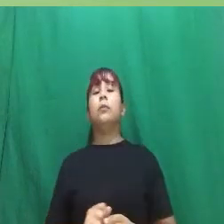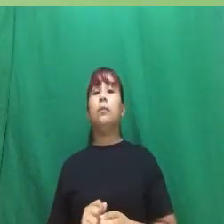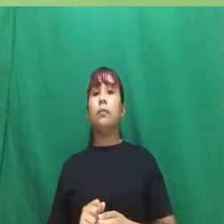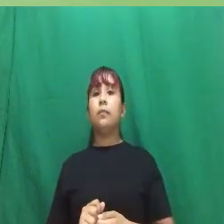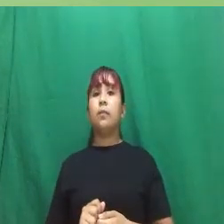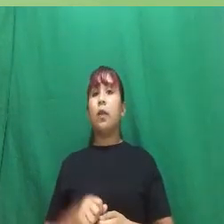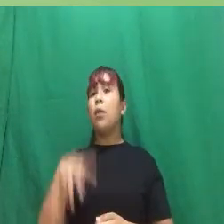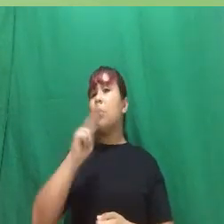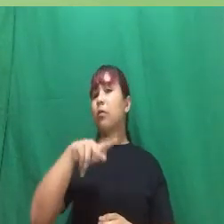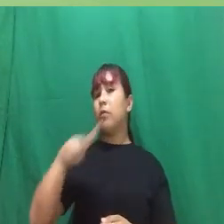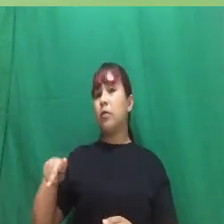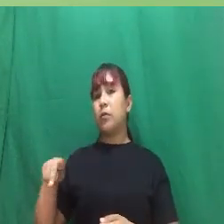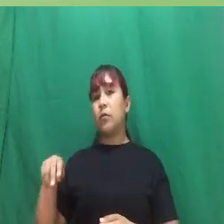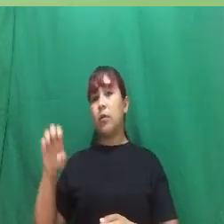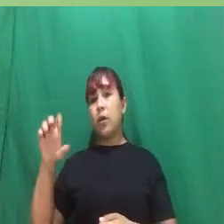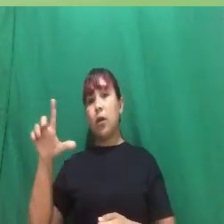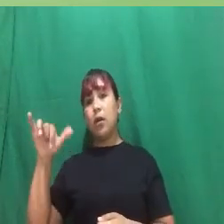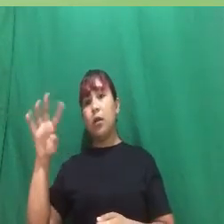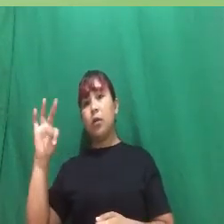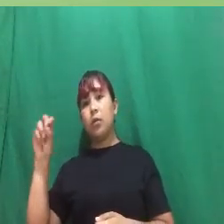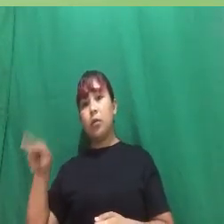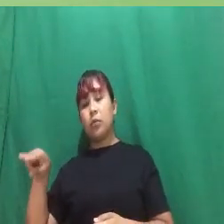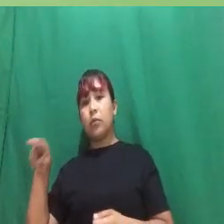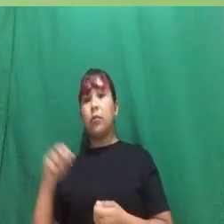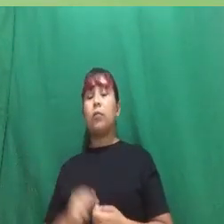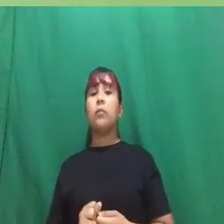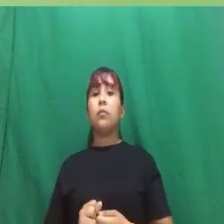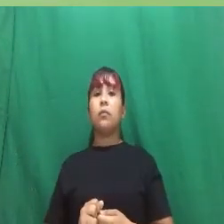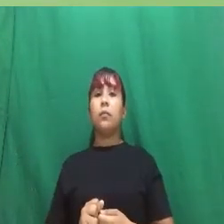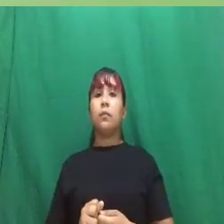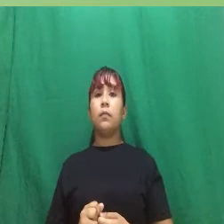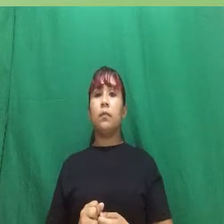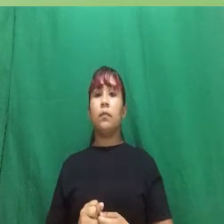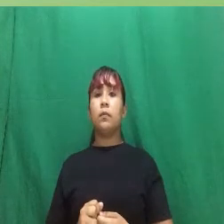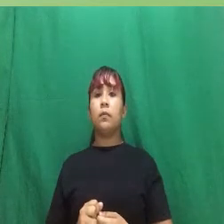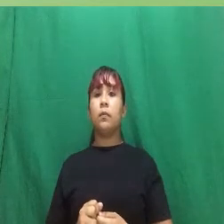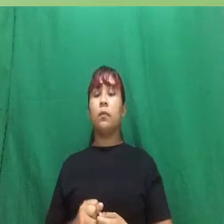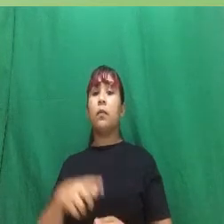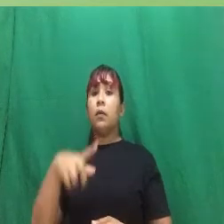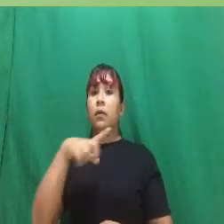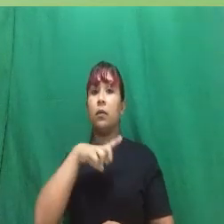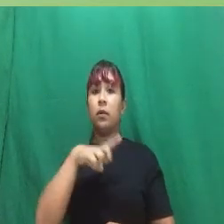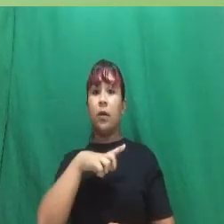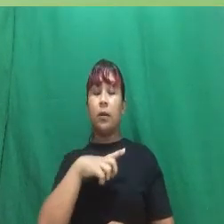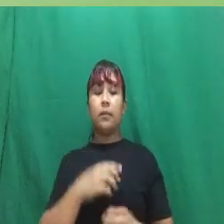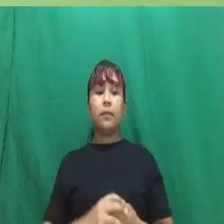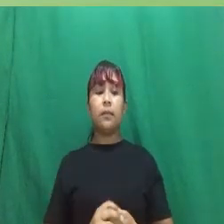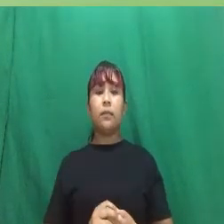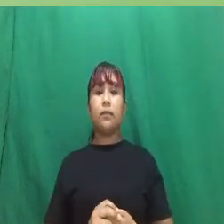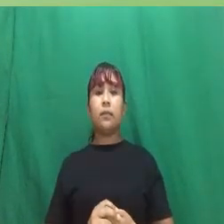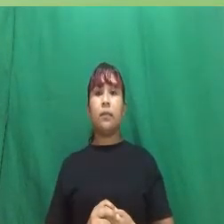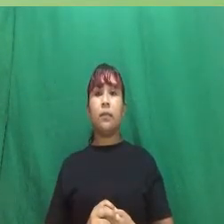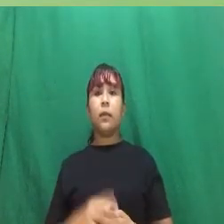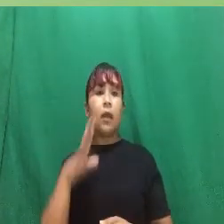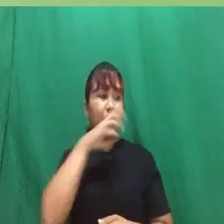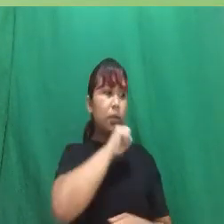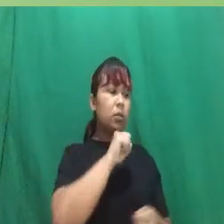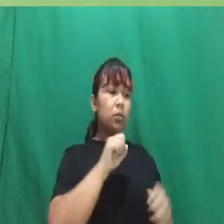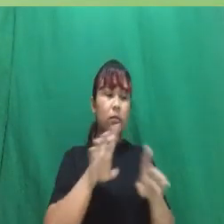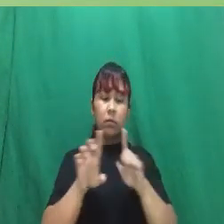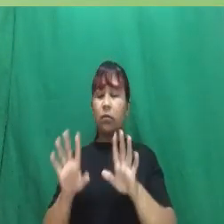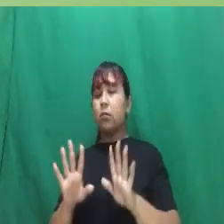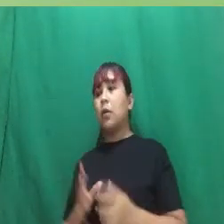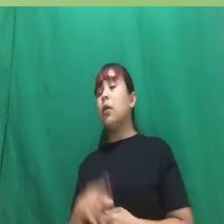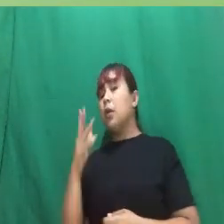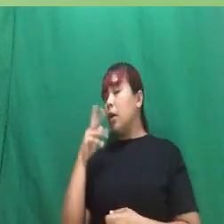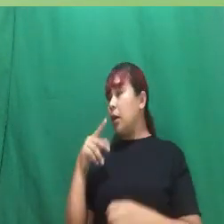domingo atrasado. Era uma entrevista, era uma participação lá numa live da